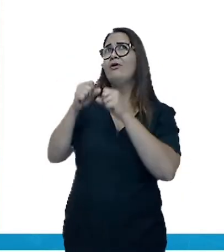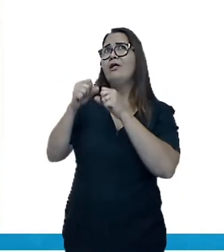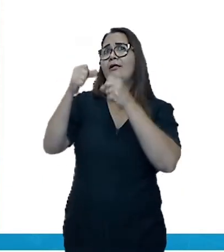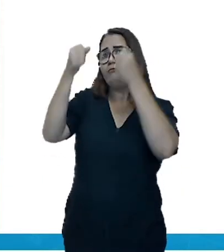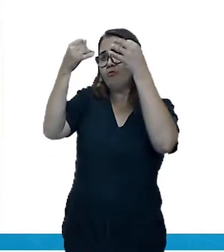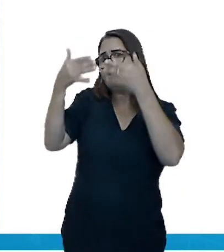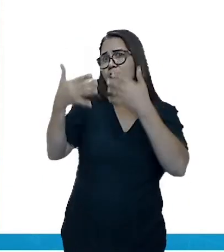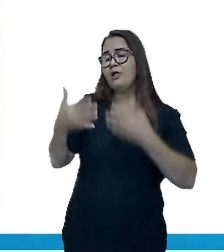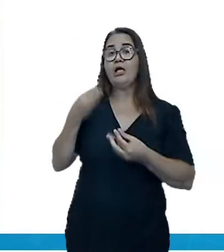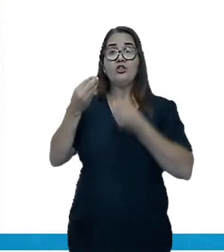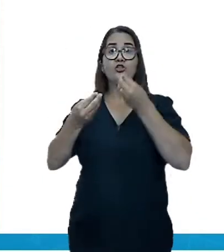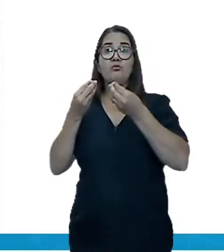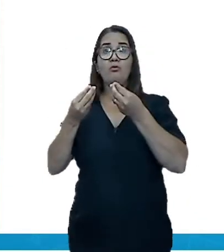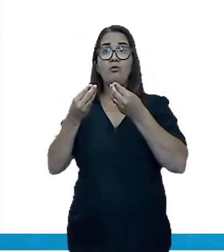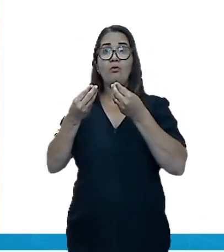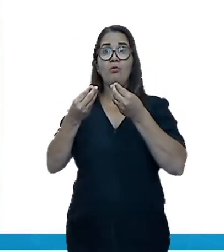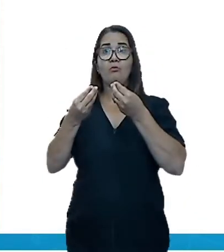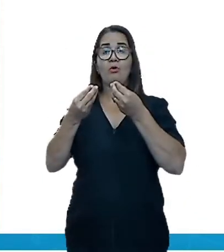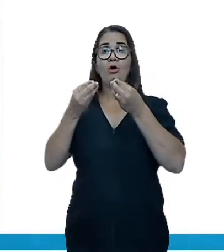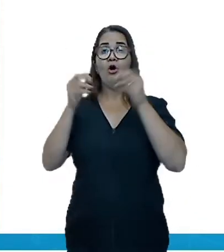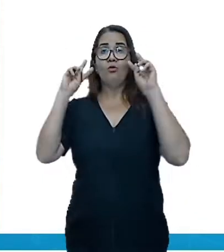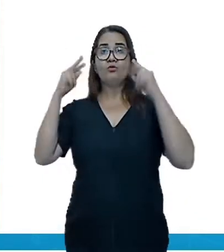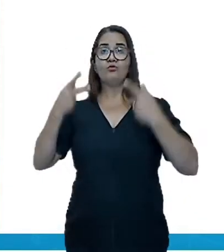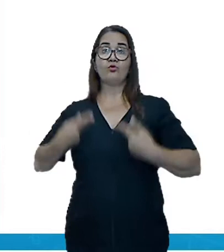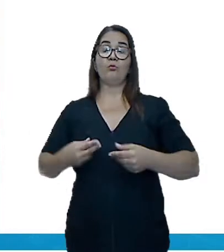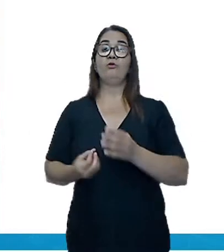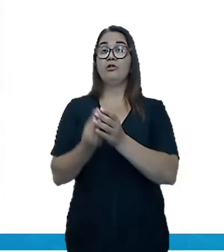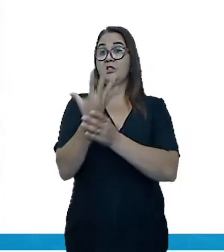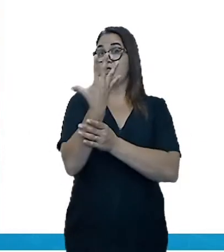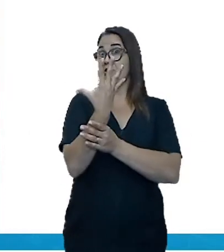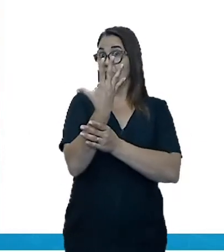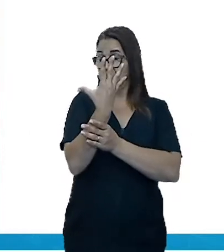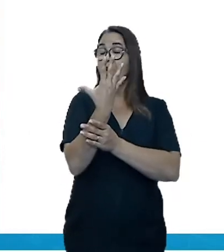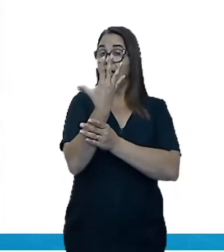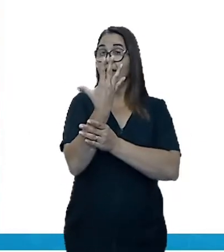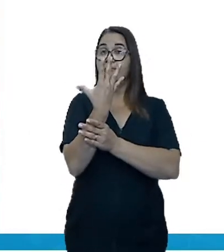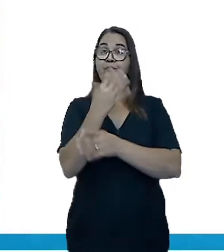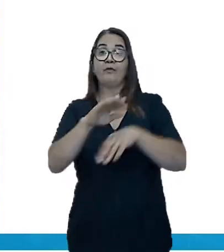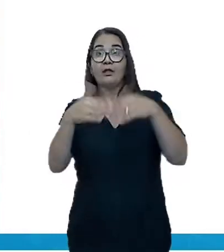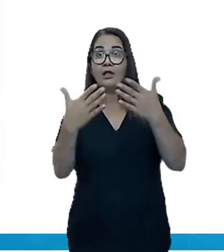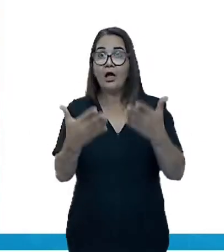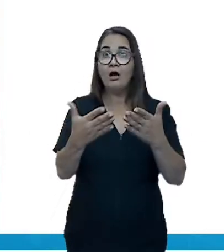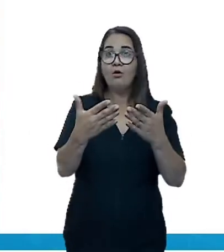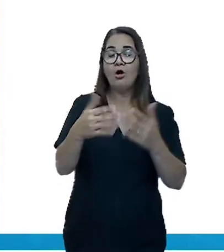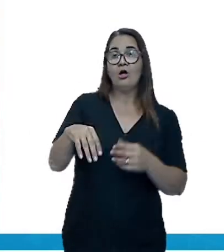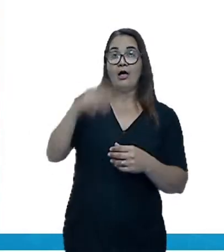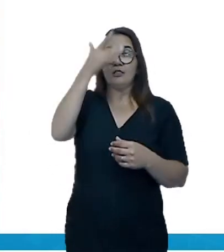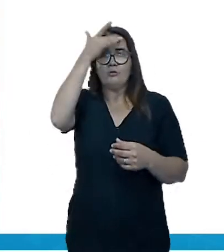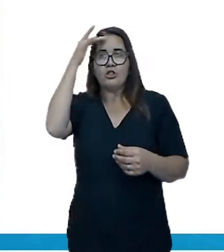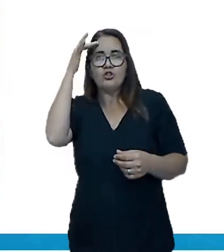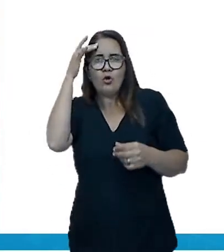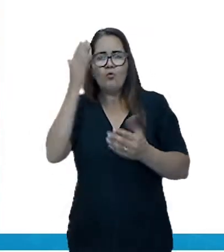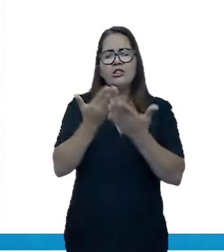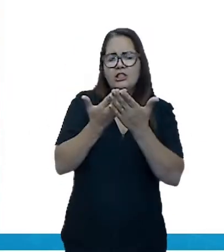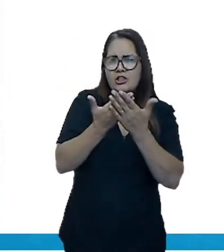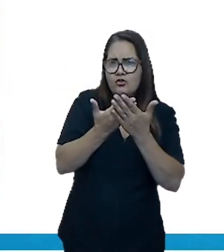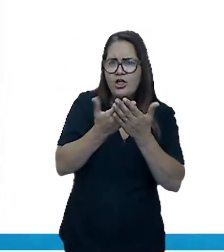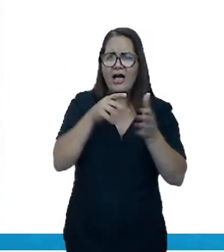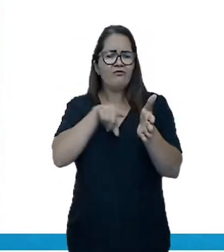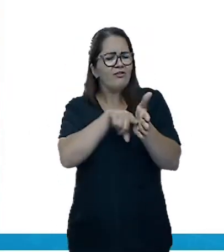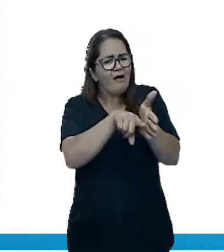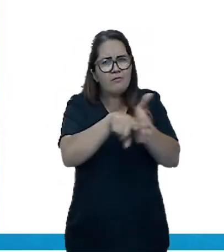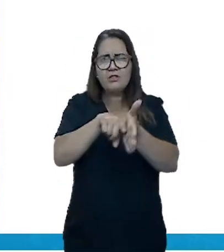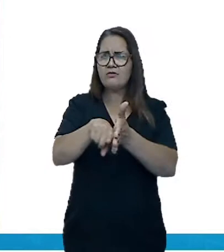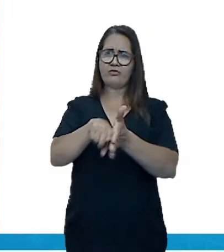durante séculos, que levaram os estudiosos a elaborar teorias que explicassem a nossa origem, ou